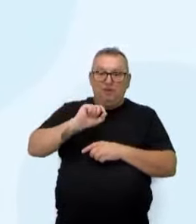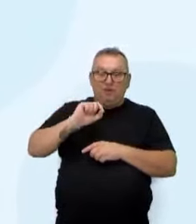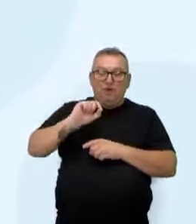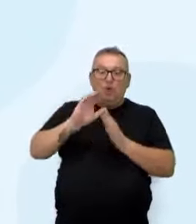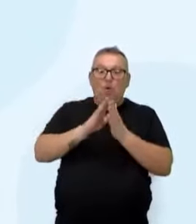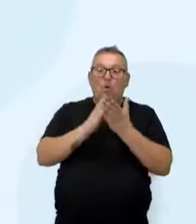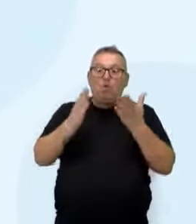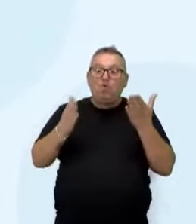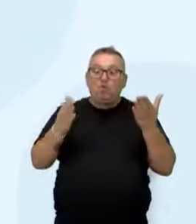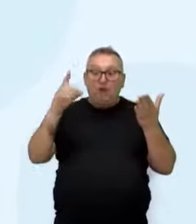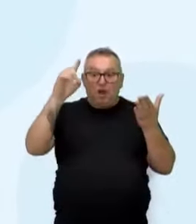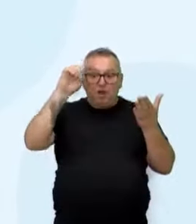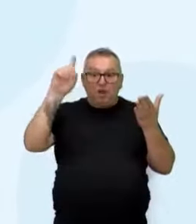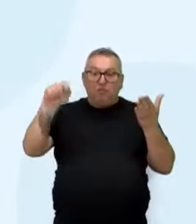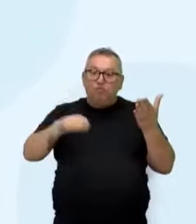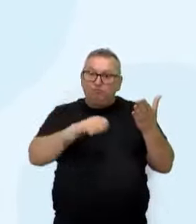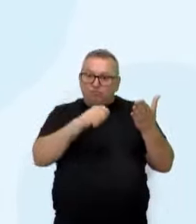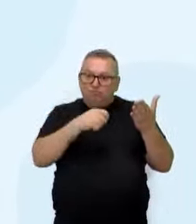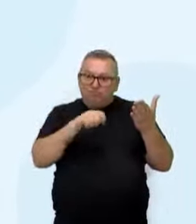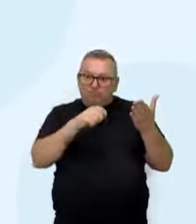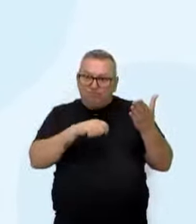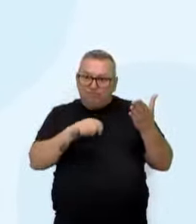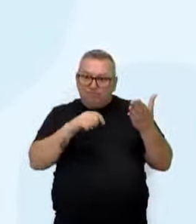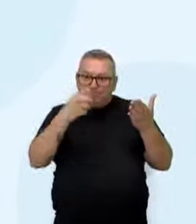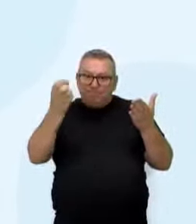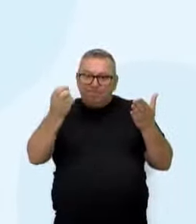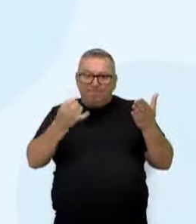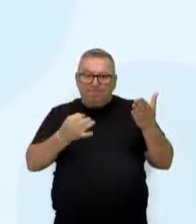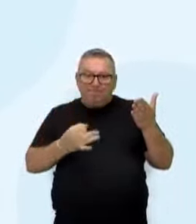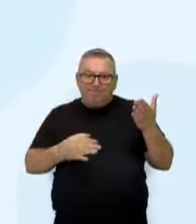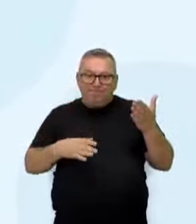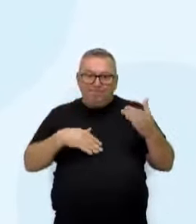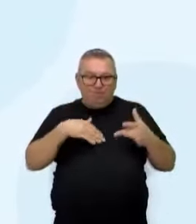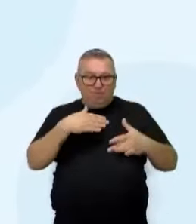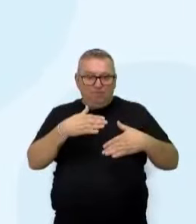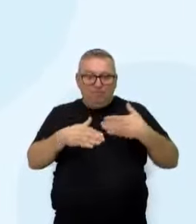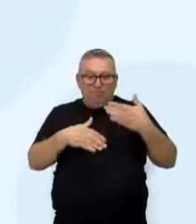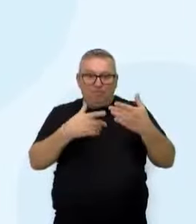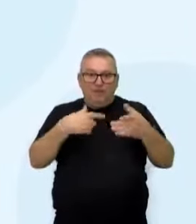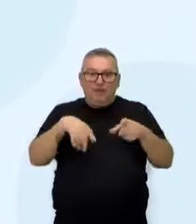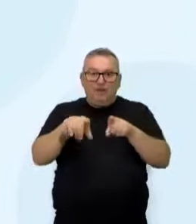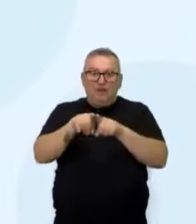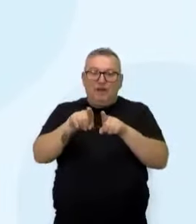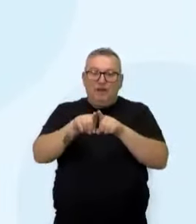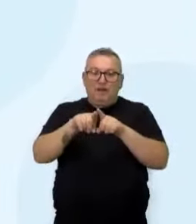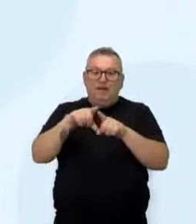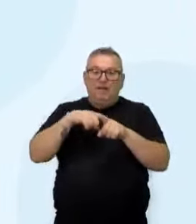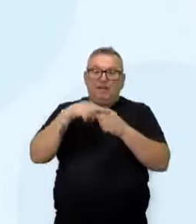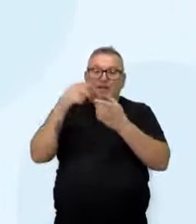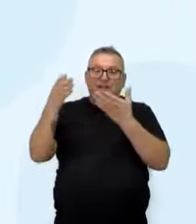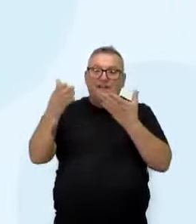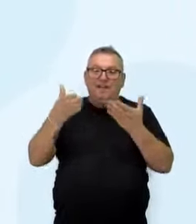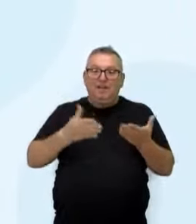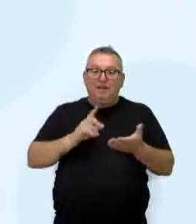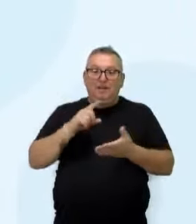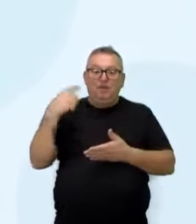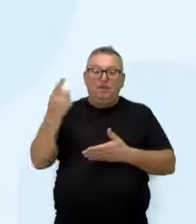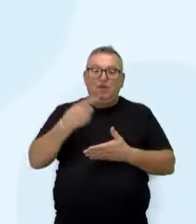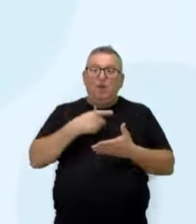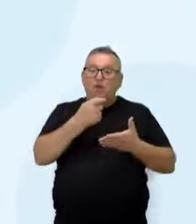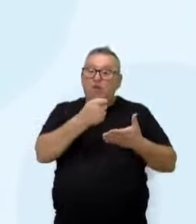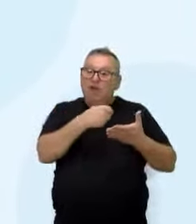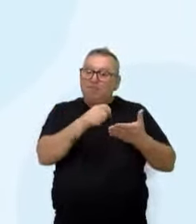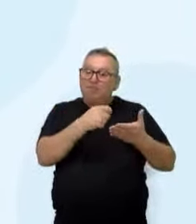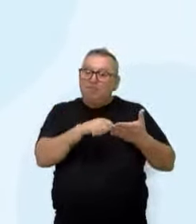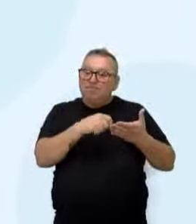de bordo, ele que vai contando a nossa história ao longo desse caminho, que tem trazido, né, nos nossos registros,